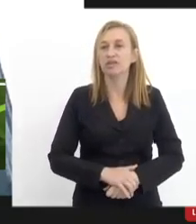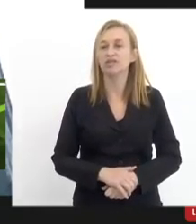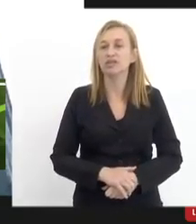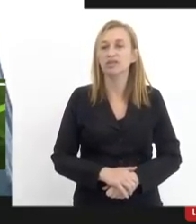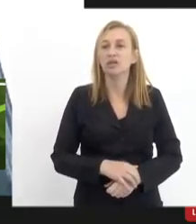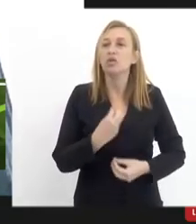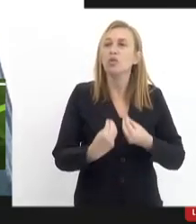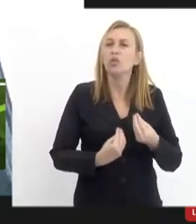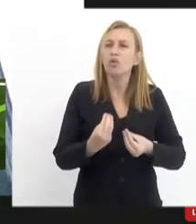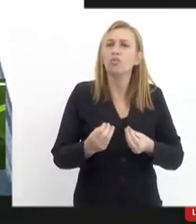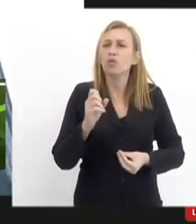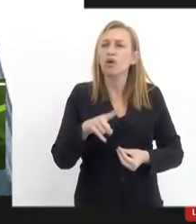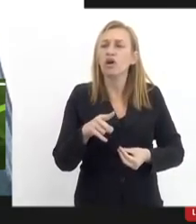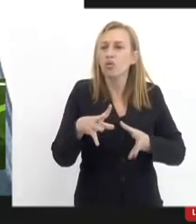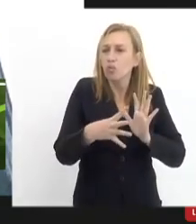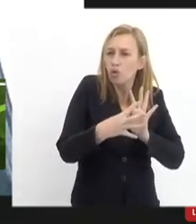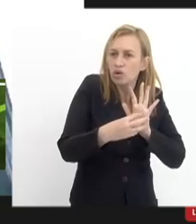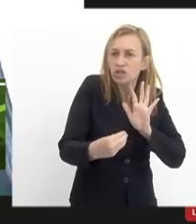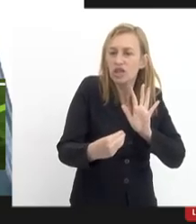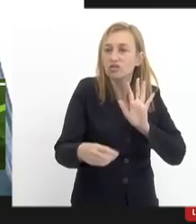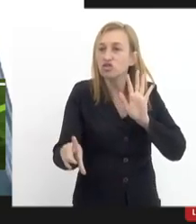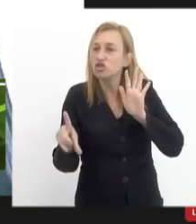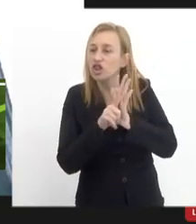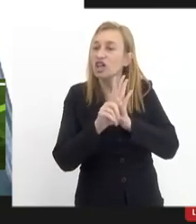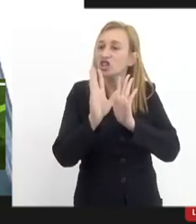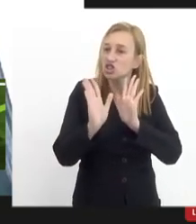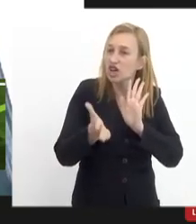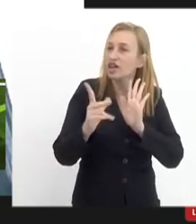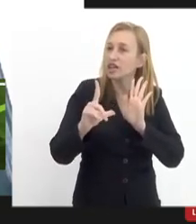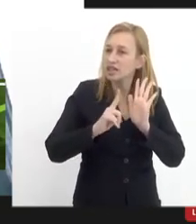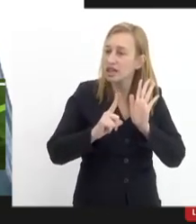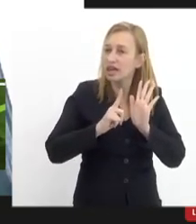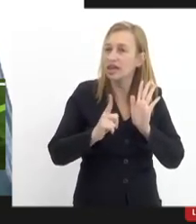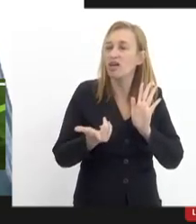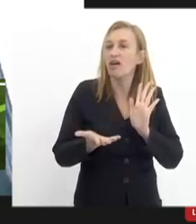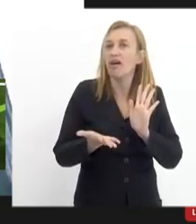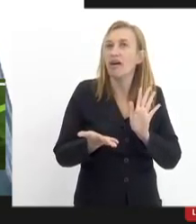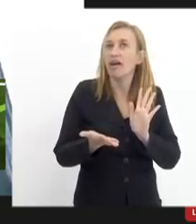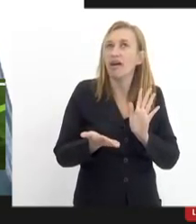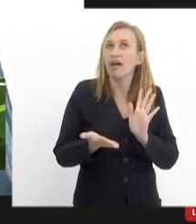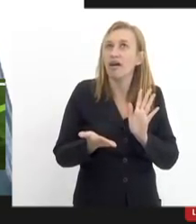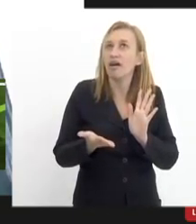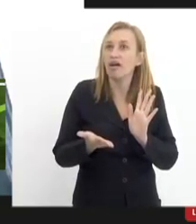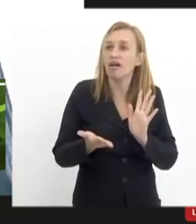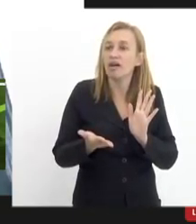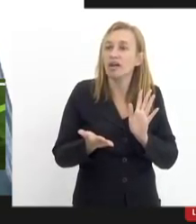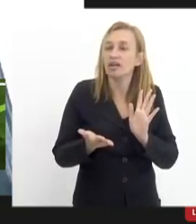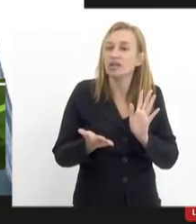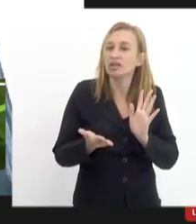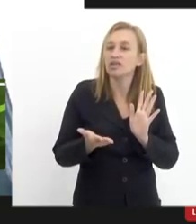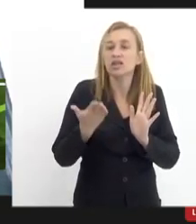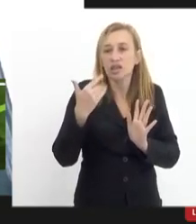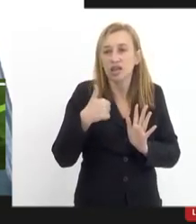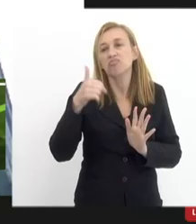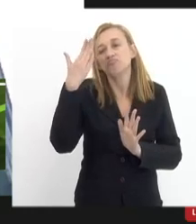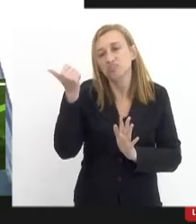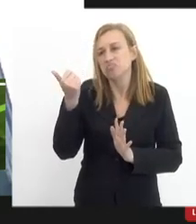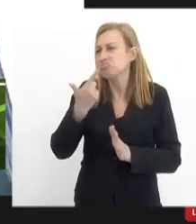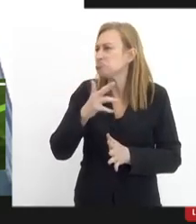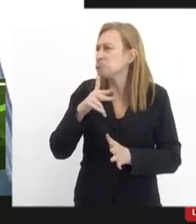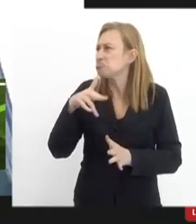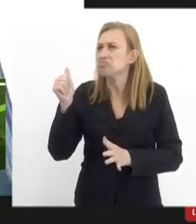Como é um modelo de legislação já existente e que eu saiba nunca teve